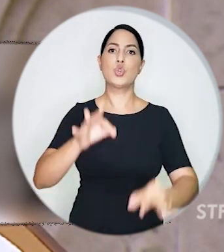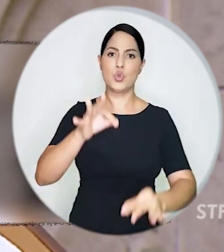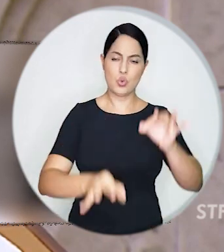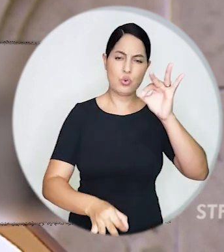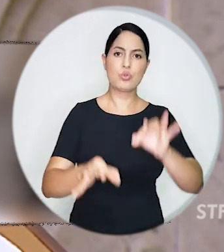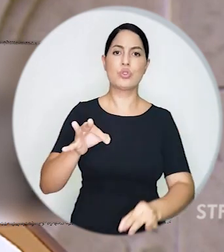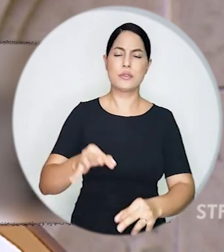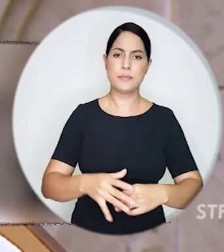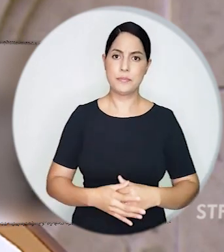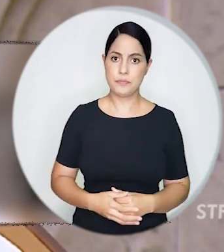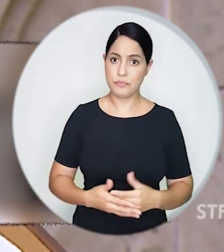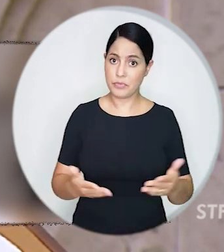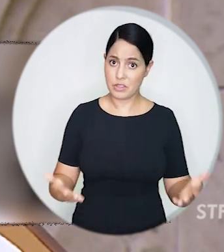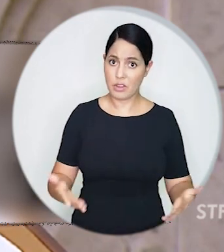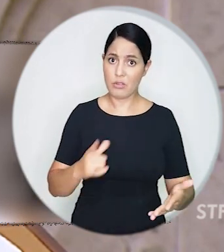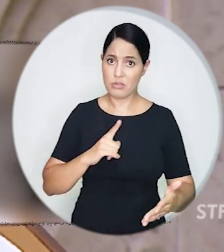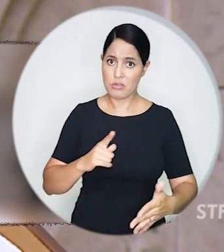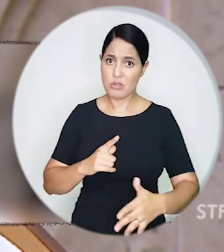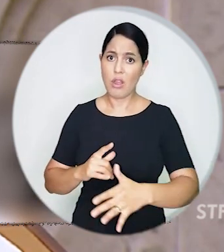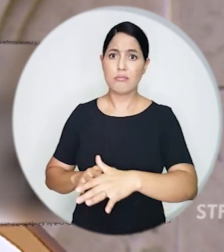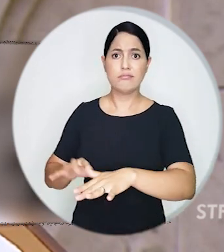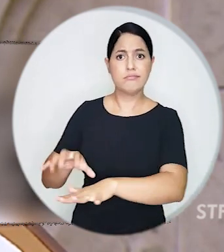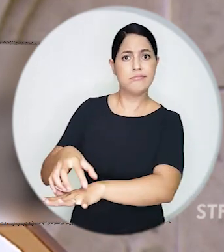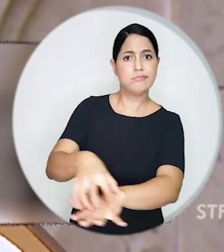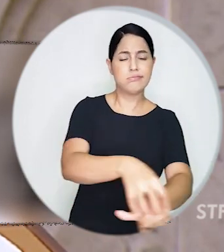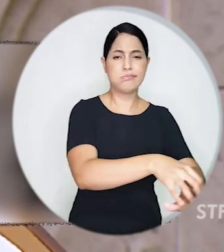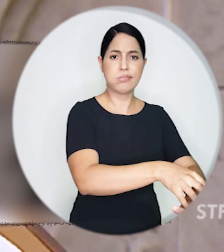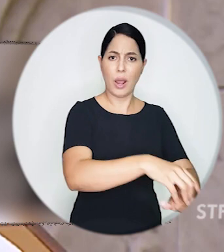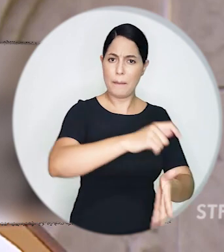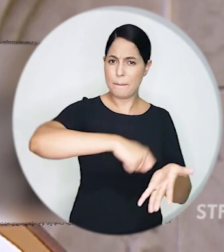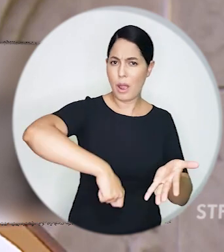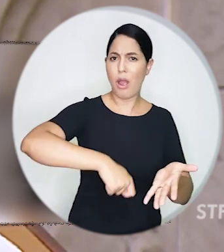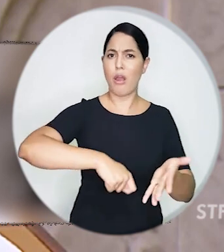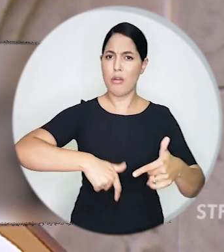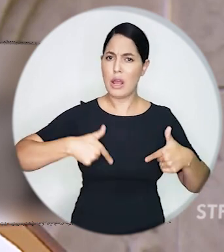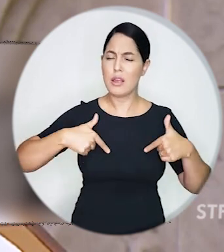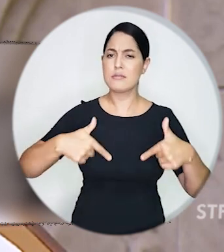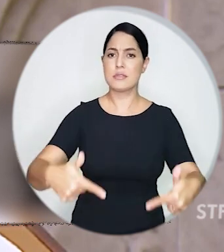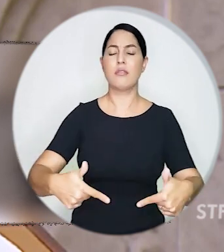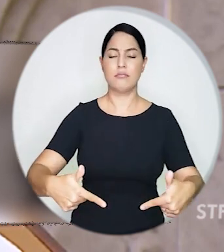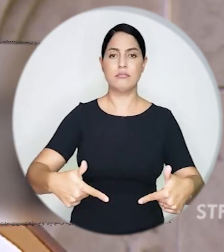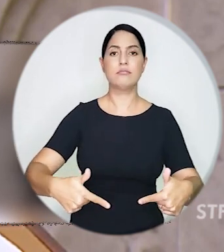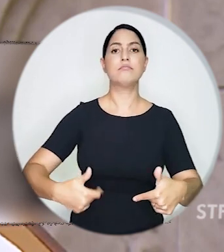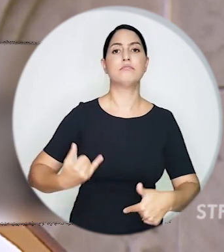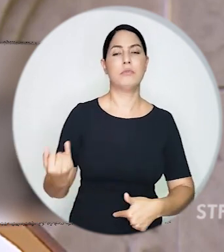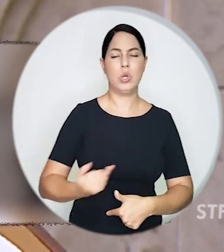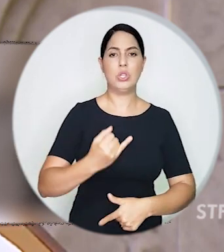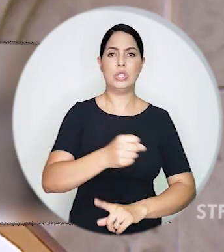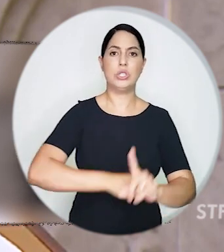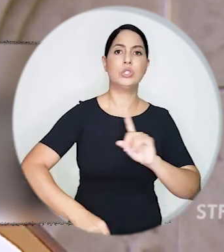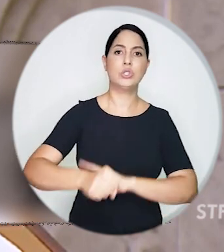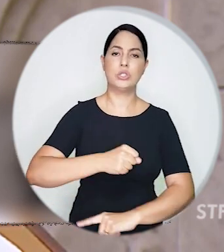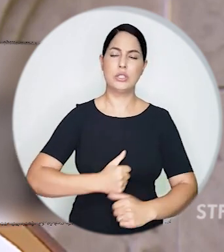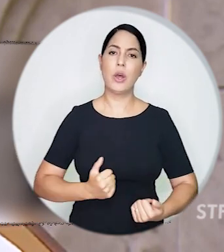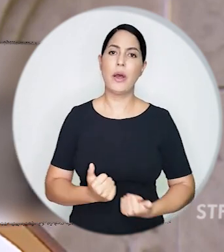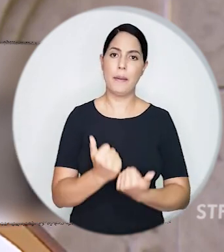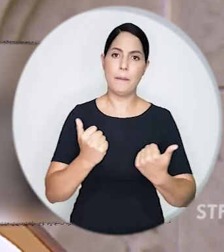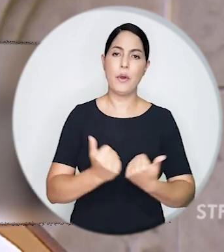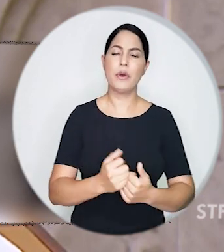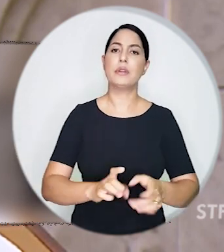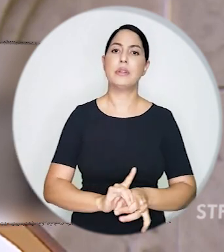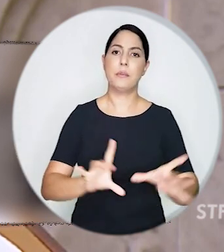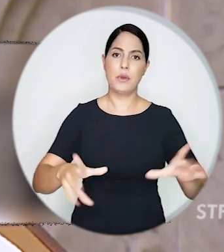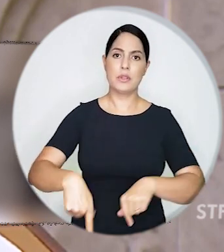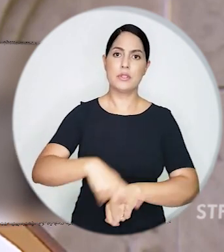assinam o manifesto têm um compromisso fundamental com a pacificação social e com a democracia. Todos